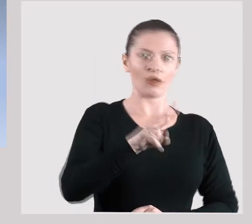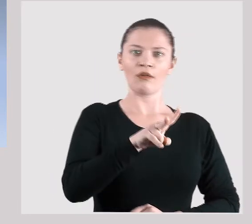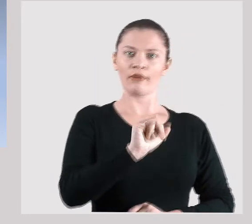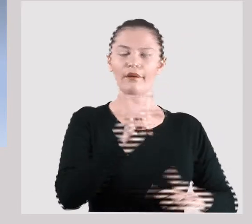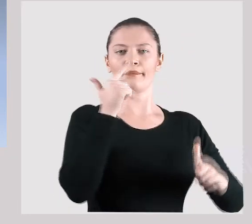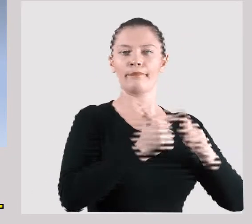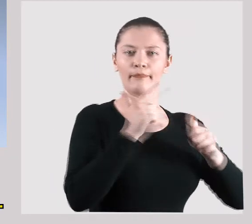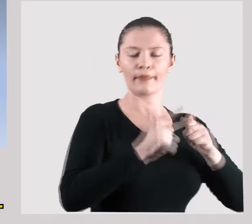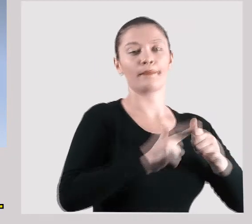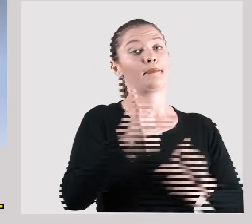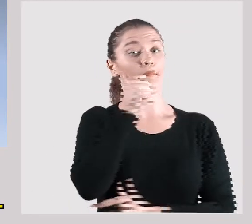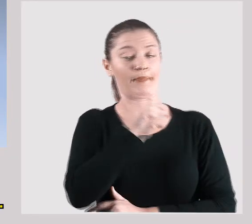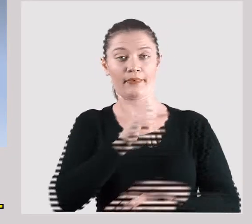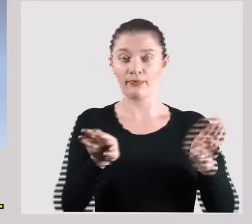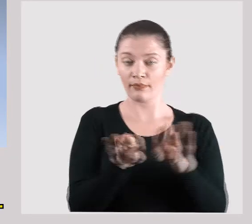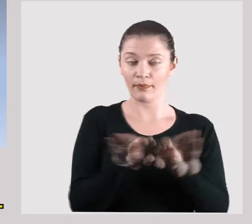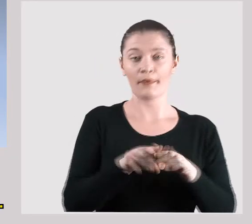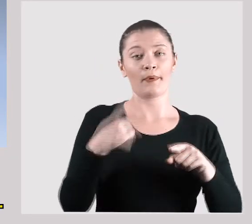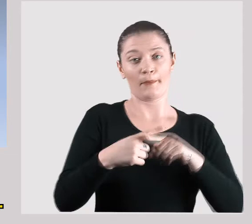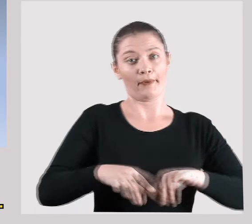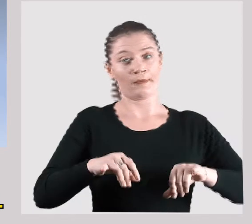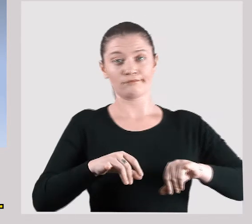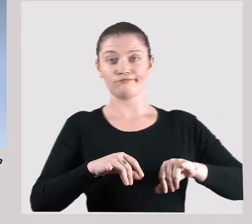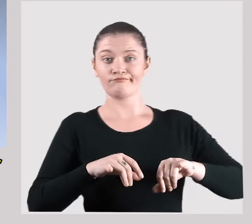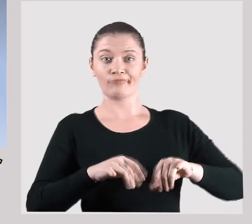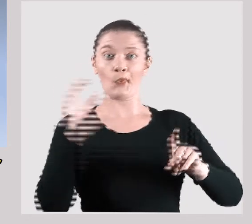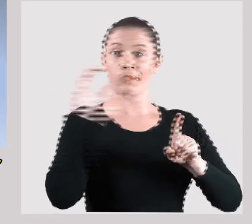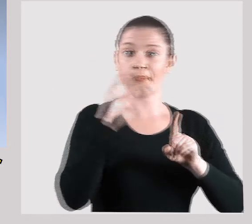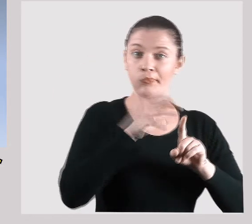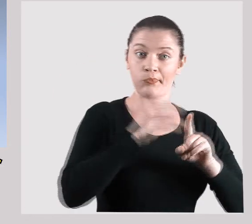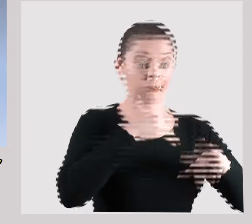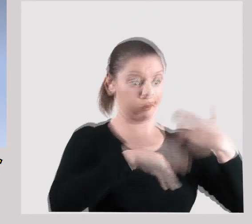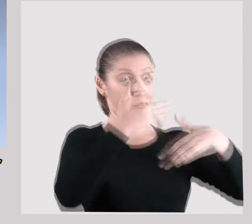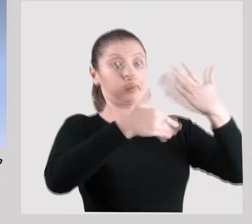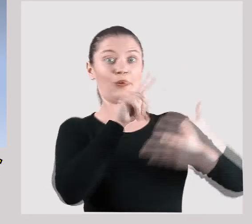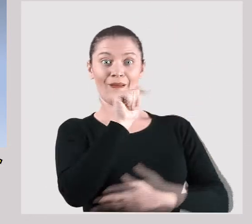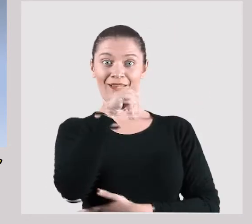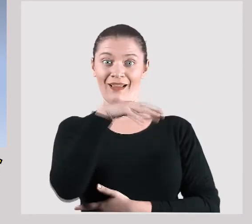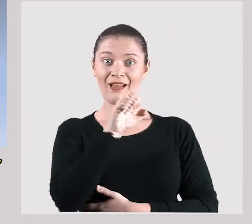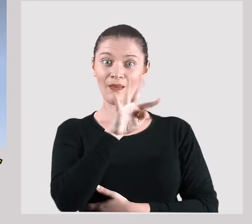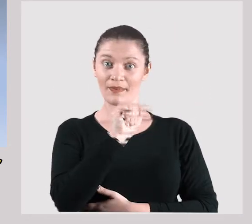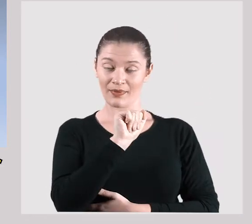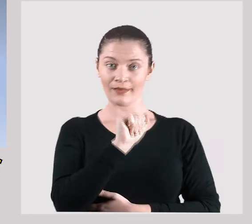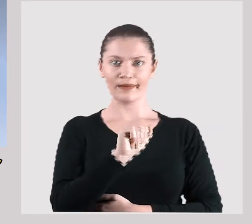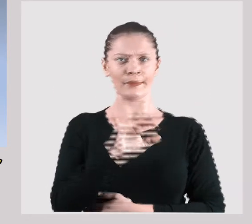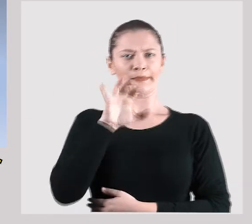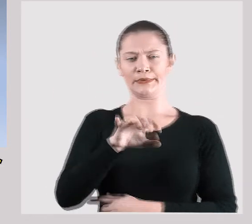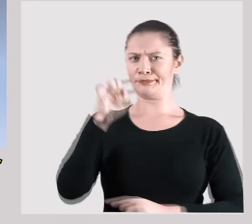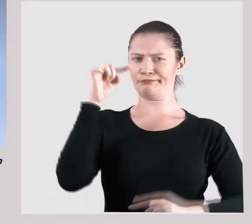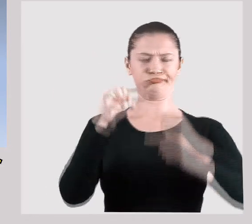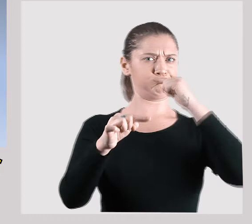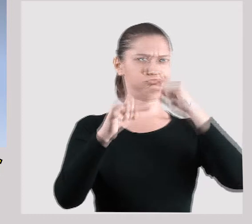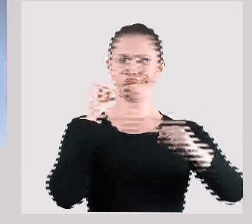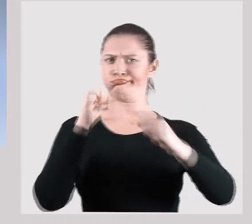menina também, porque isso afeta o desenvolvimento dos gametas. Então é um contrassenso, né, usar esse tipo de